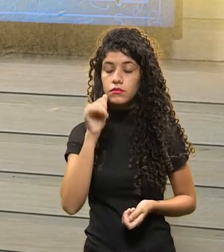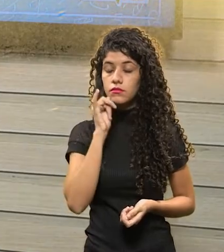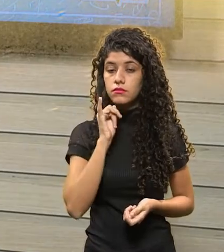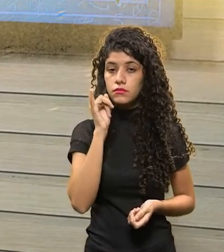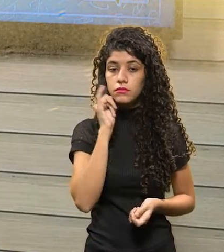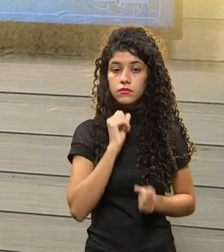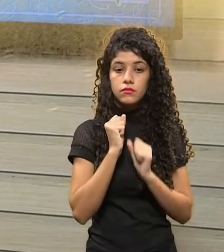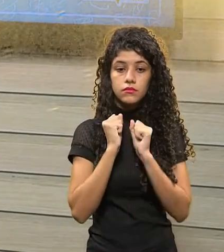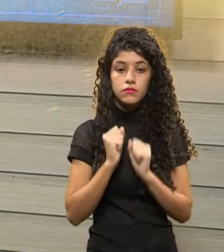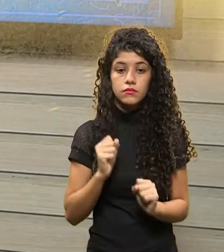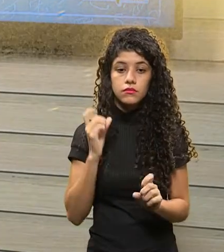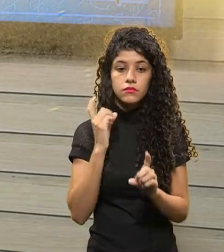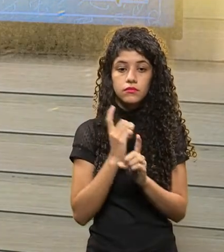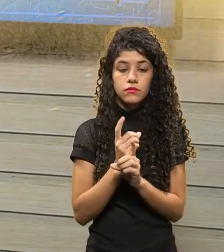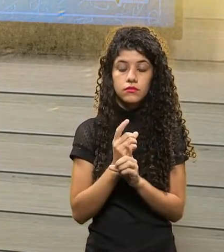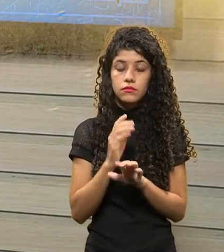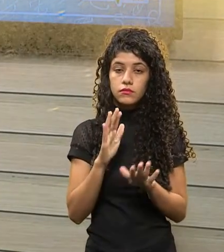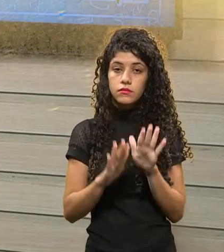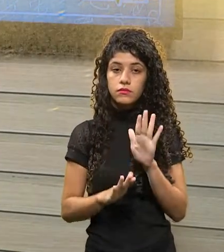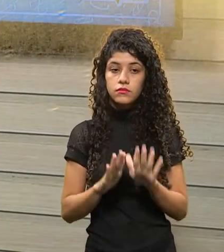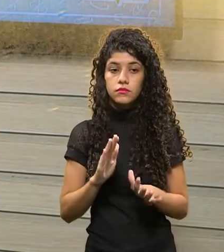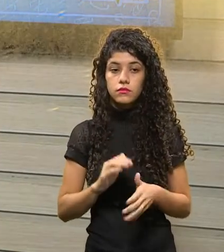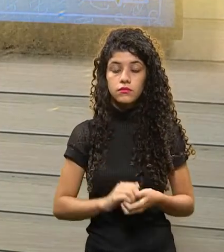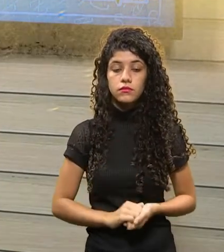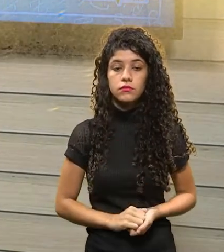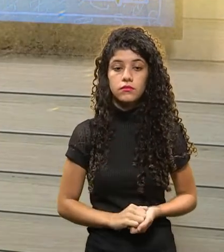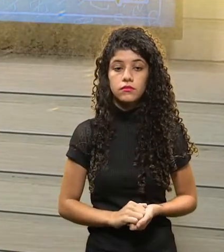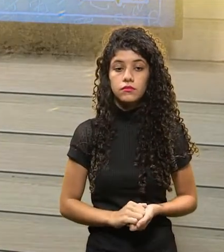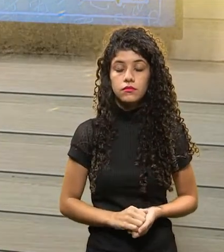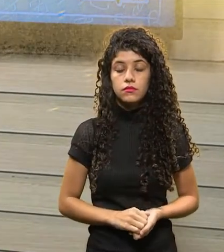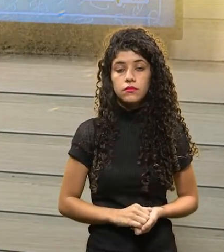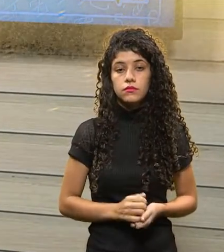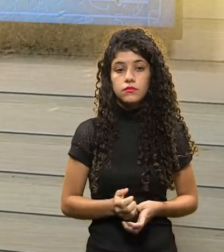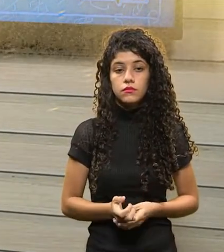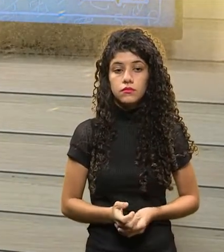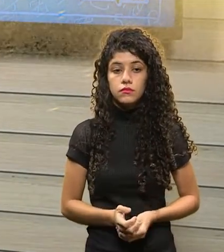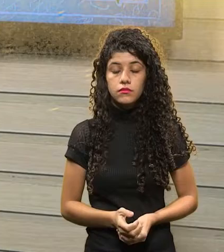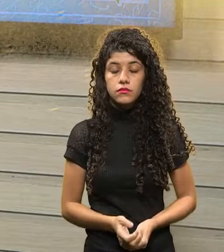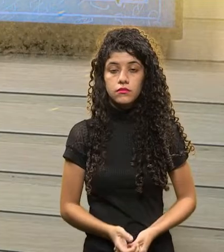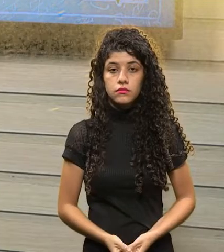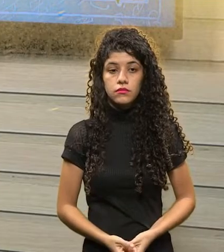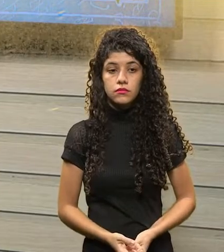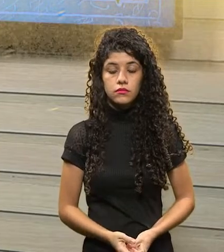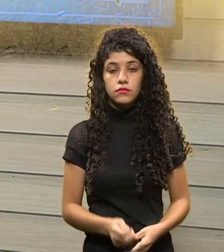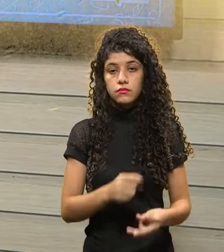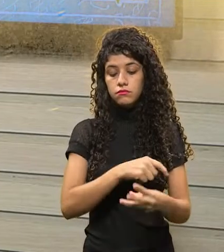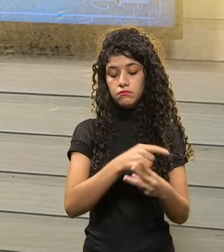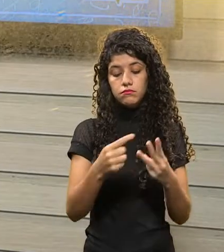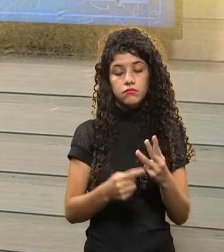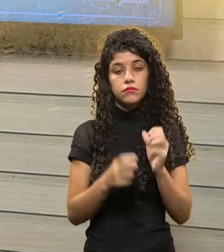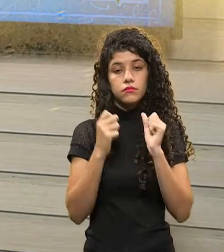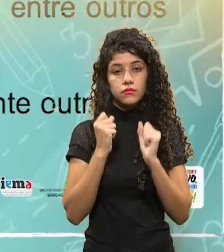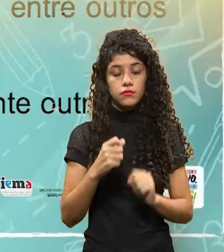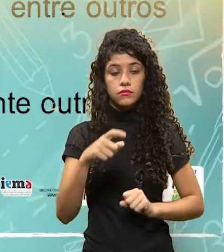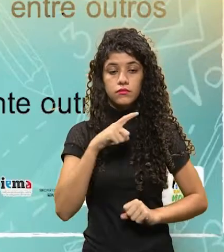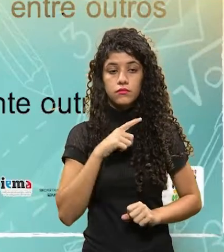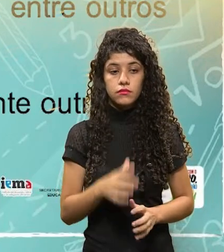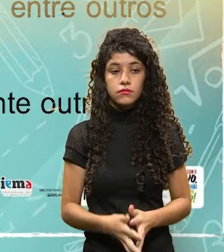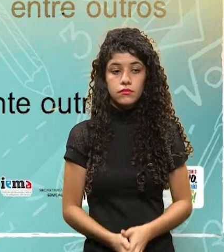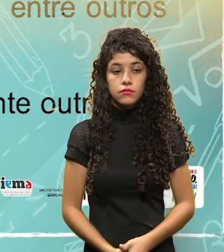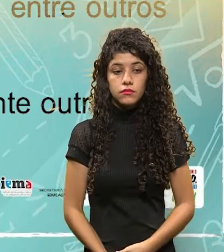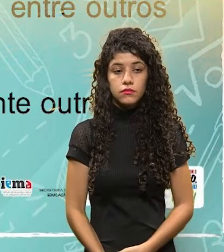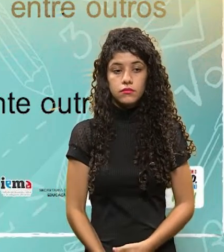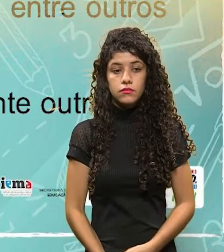das contas que podem se encontrar no balanço patrimonial, tanto no ativo, passivo e no patrimônio líquido.